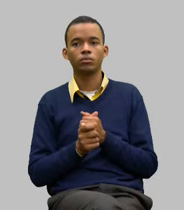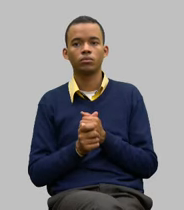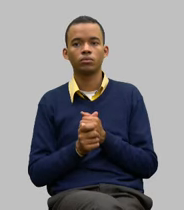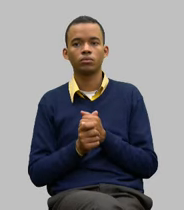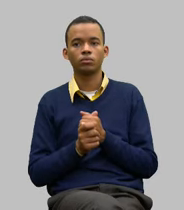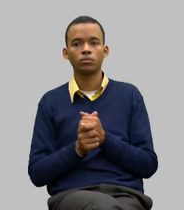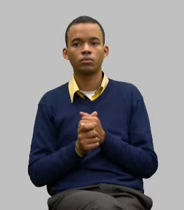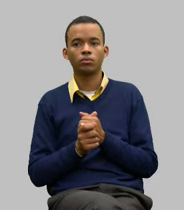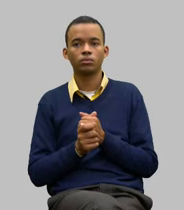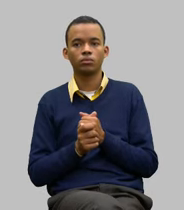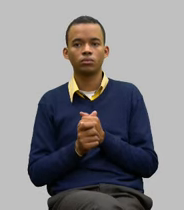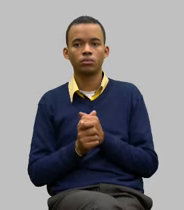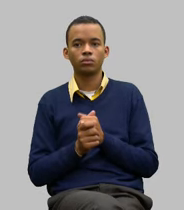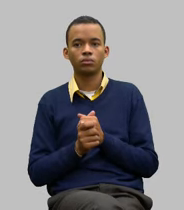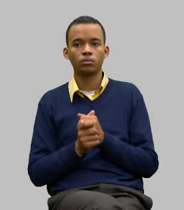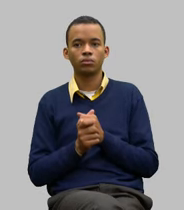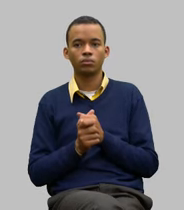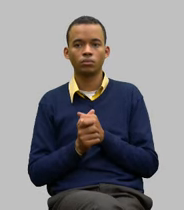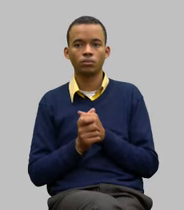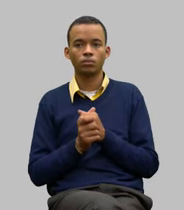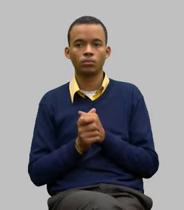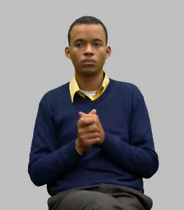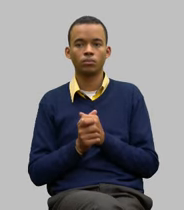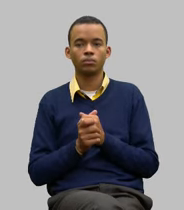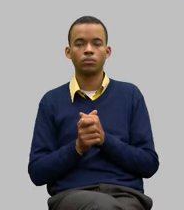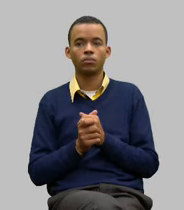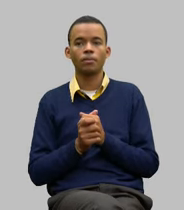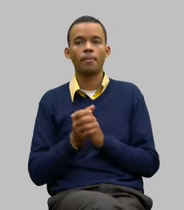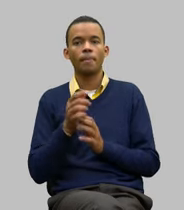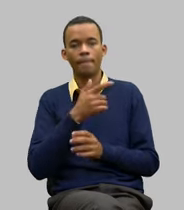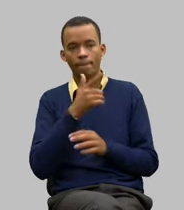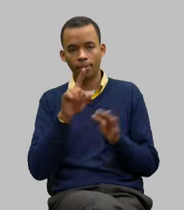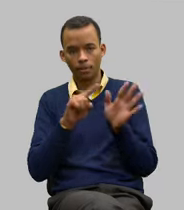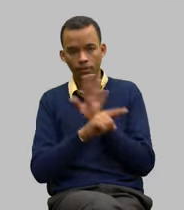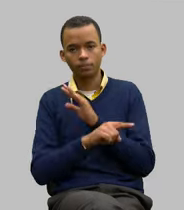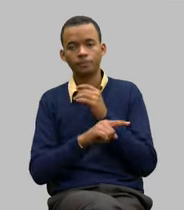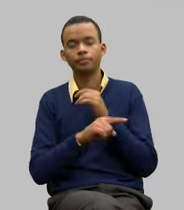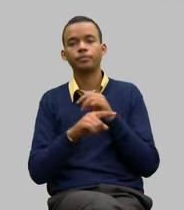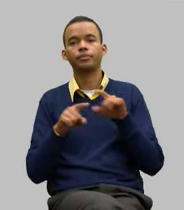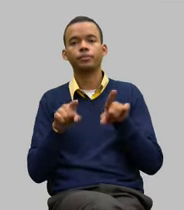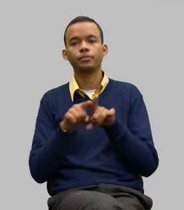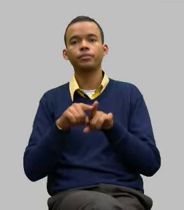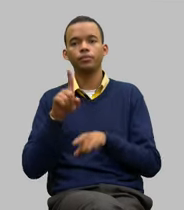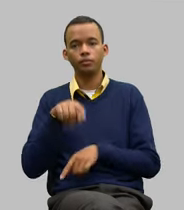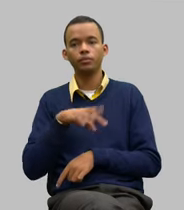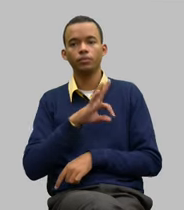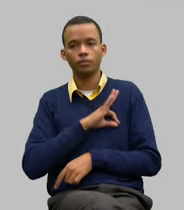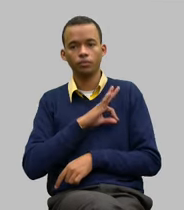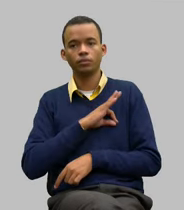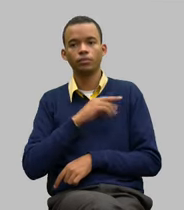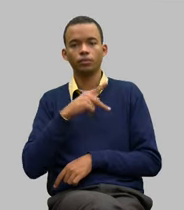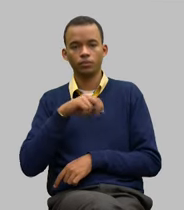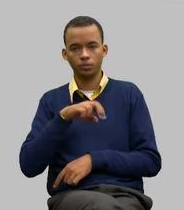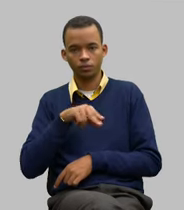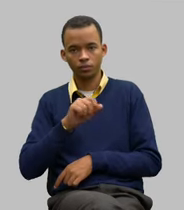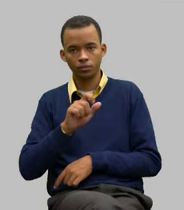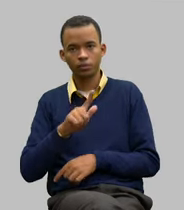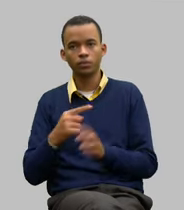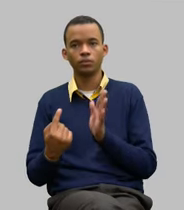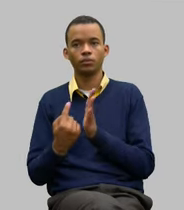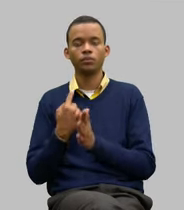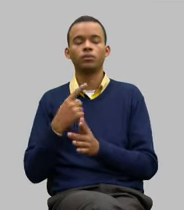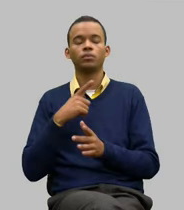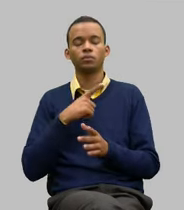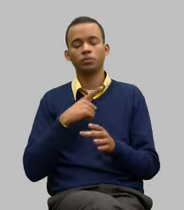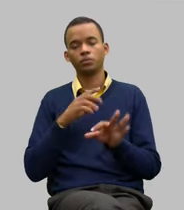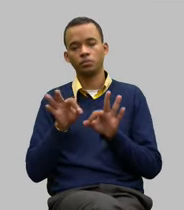eh bom questionamento aqui que chegou também de policial penal está ocorrendo nomeações do concurso da Polícia penal